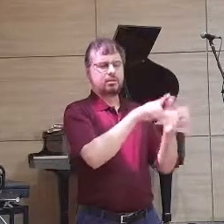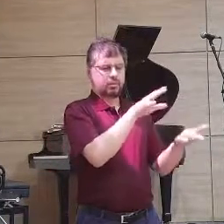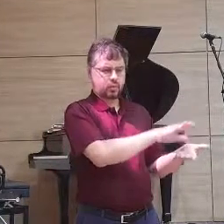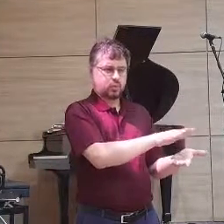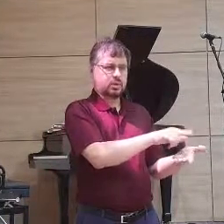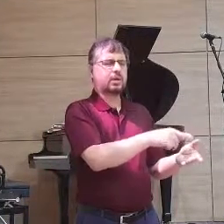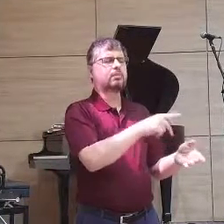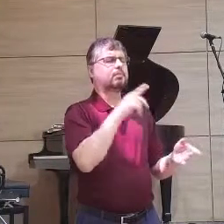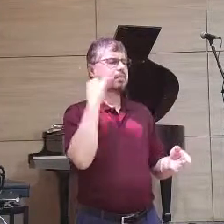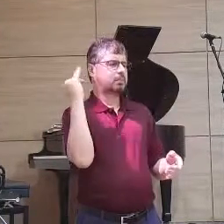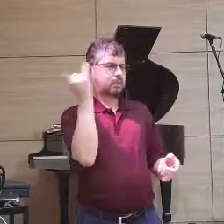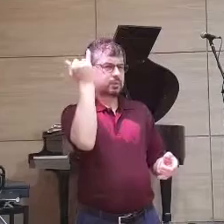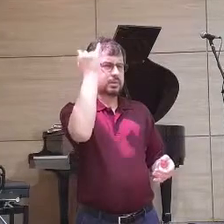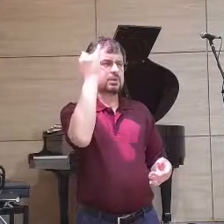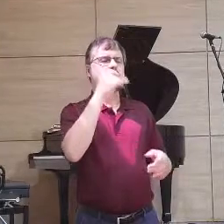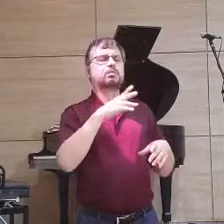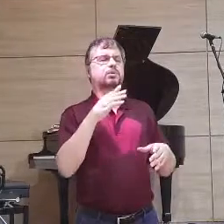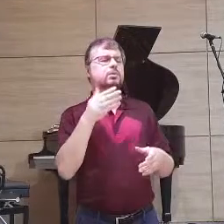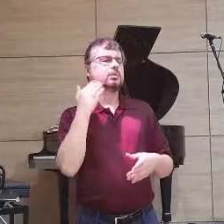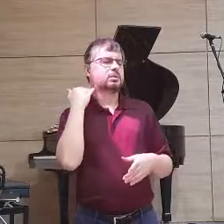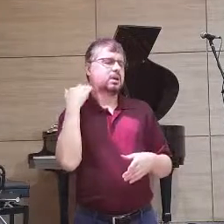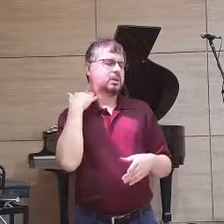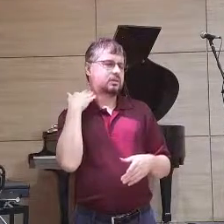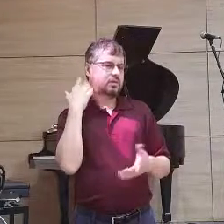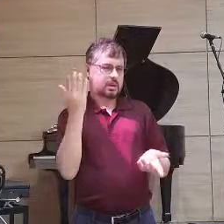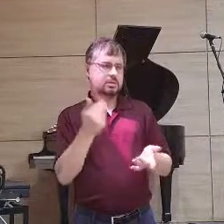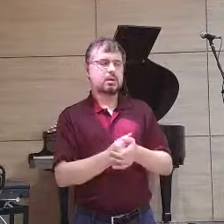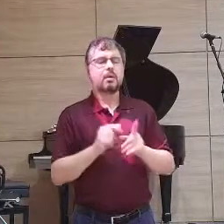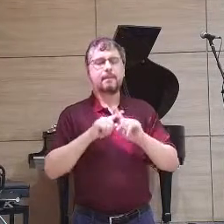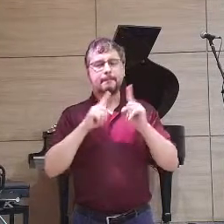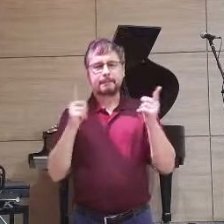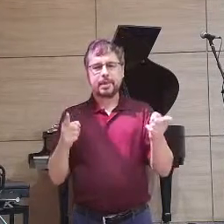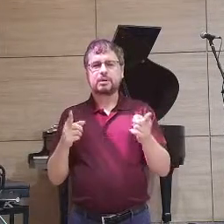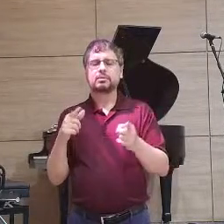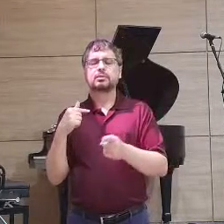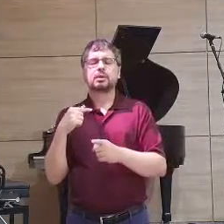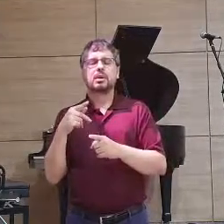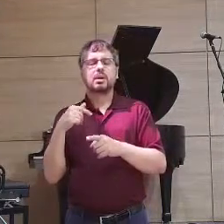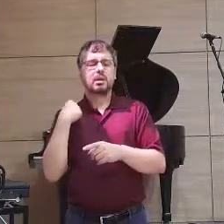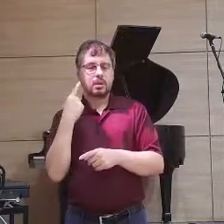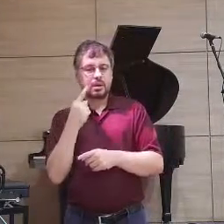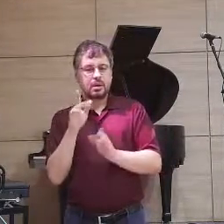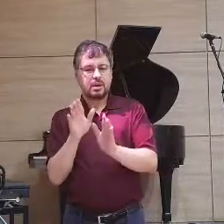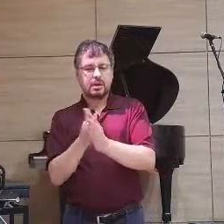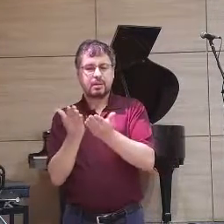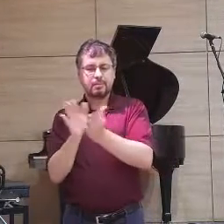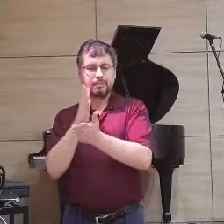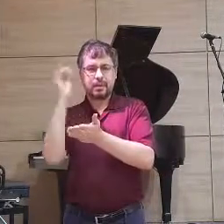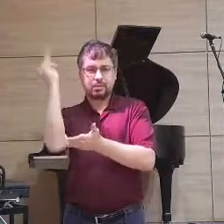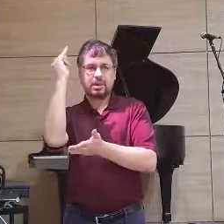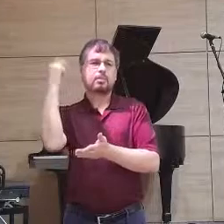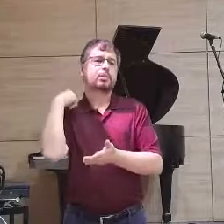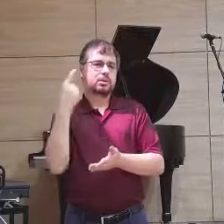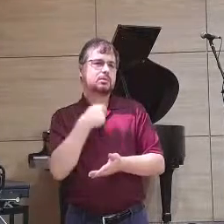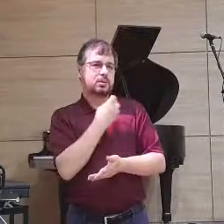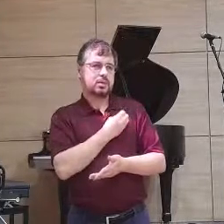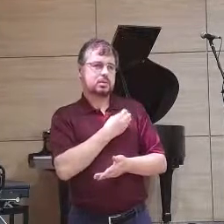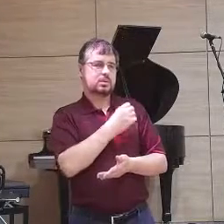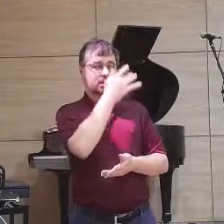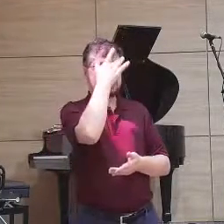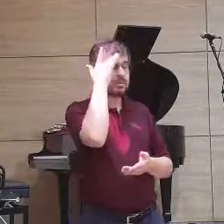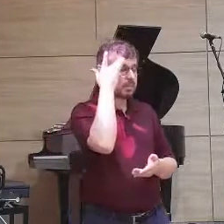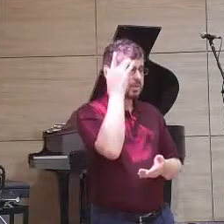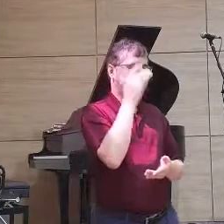nós precisamos conhecer a Bíblia nós precisamos saber o que contém na Bíblia você tem um advogado apresentar uma